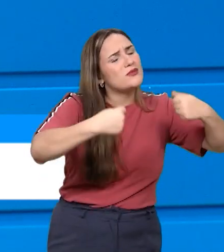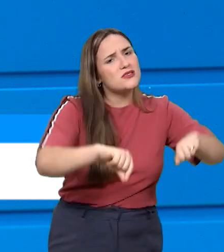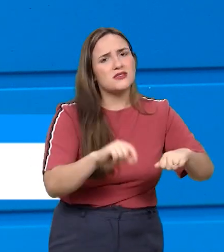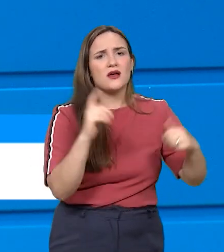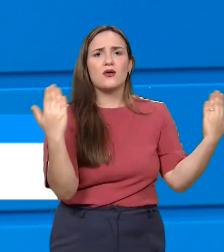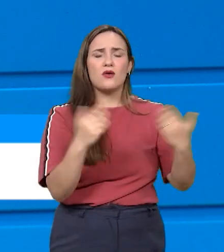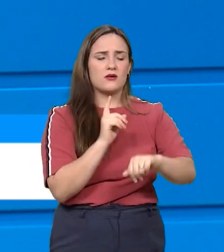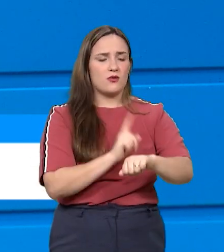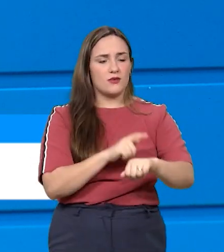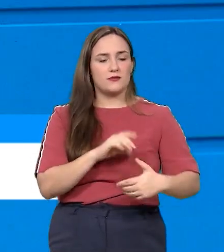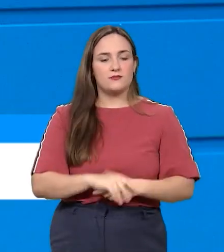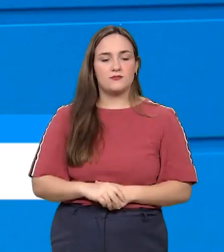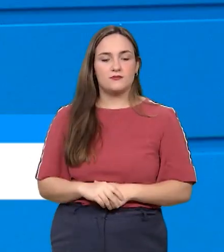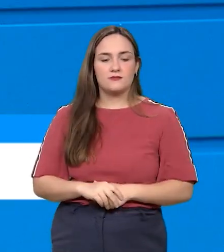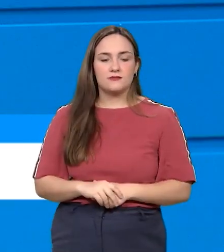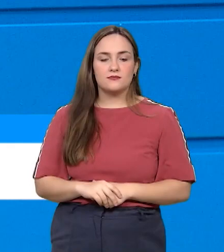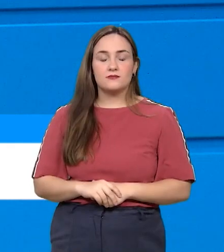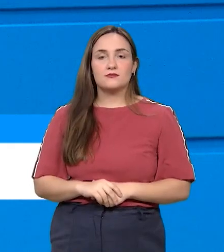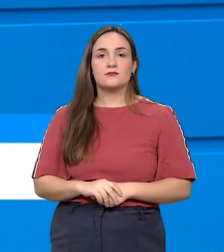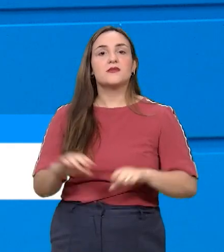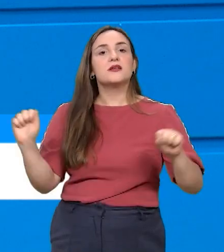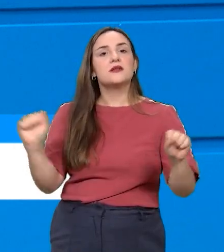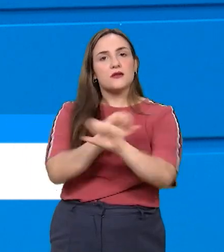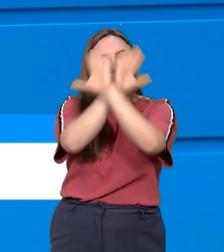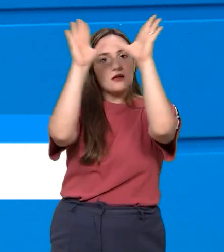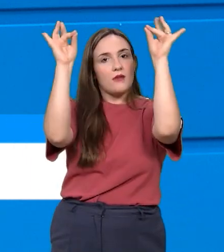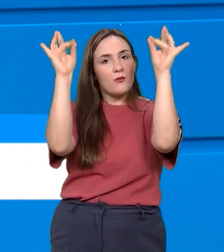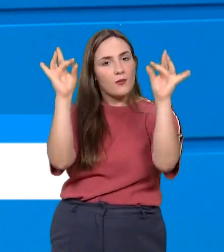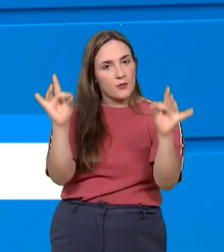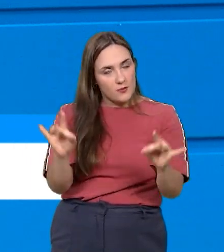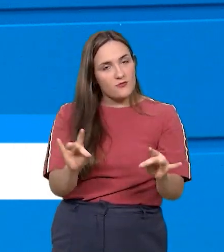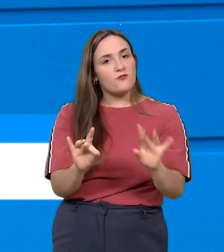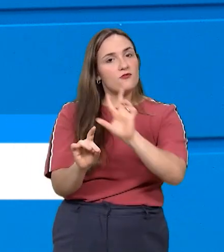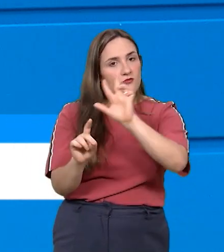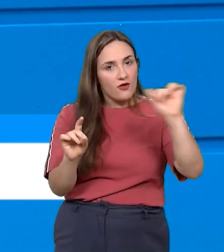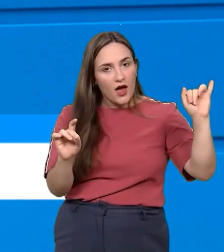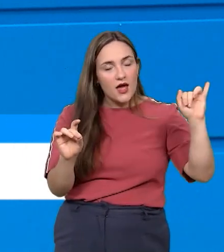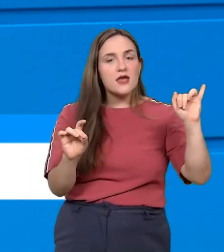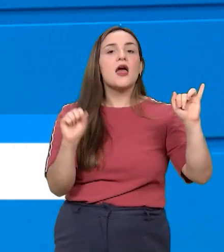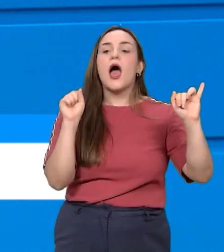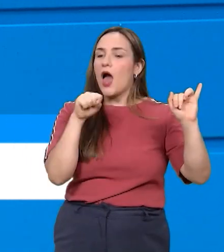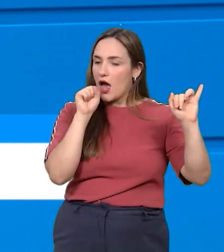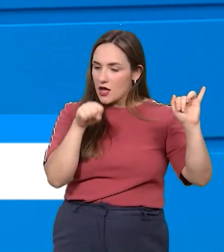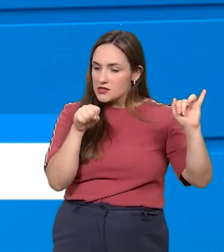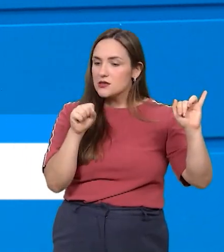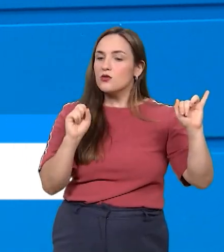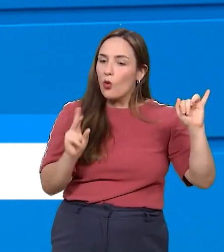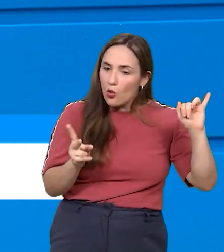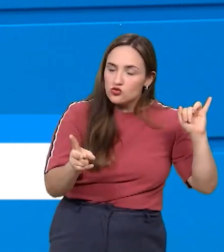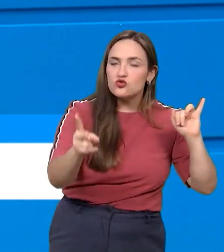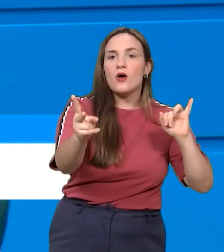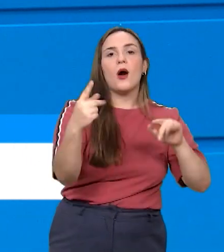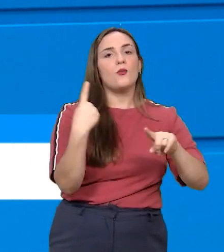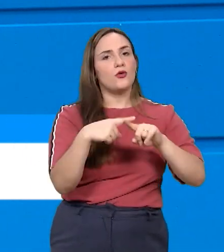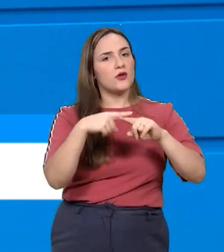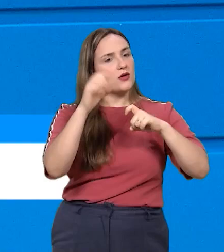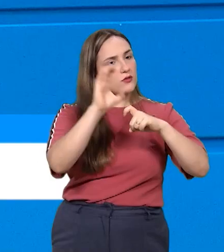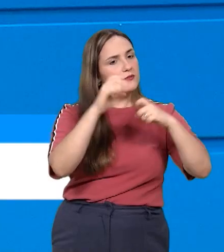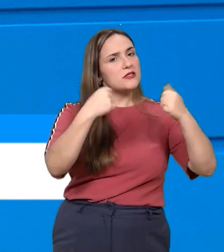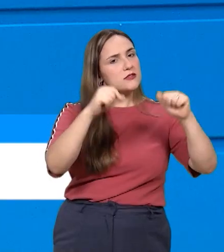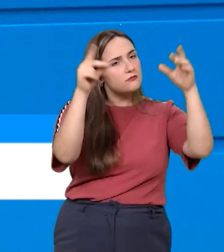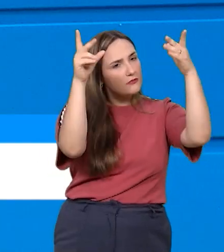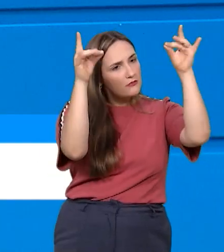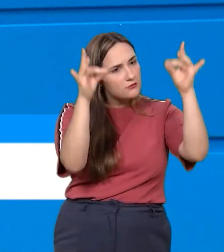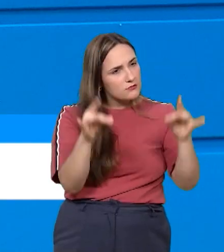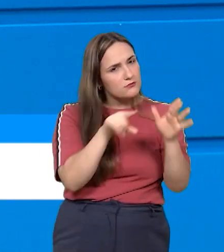mais precisa nesse momento. A transparência que está existindo e que vai continuar a existir, para que a CACEMES traga todos